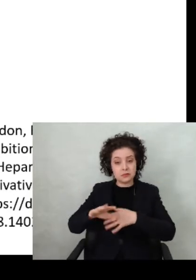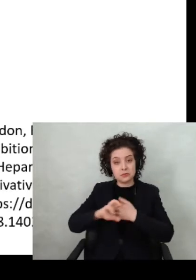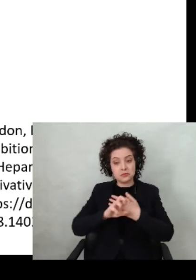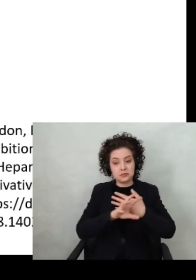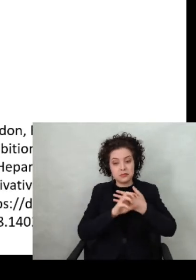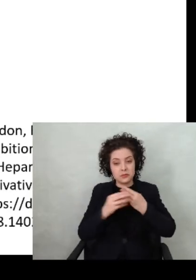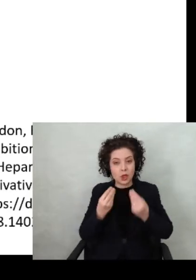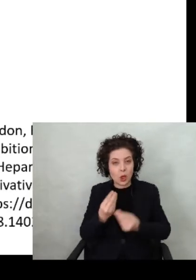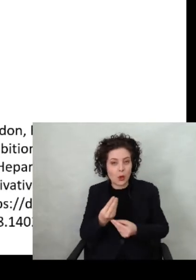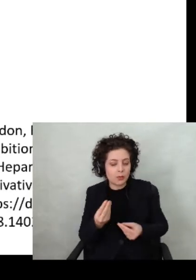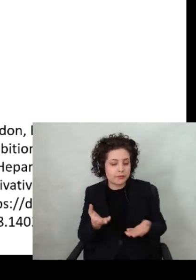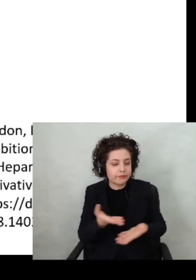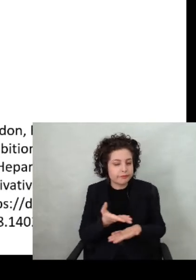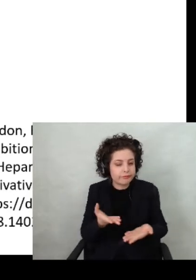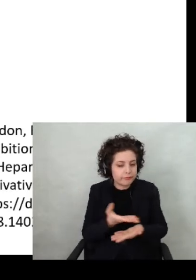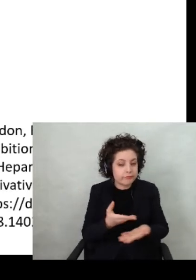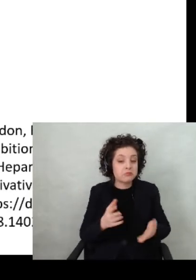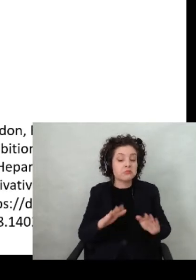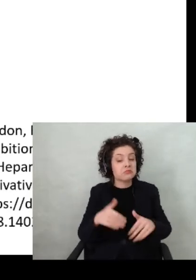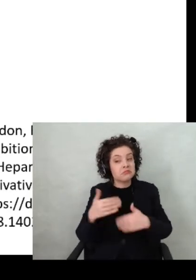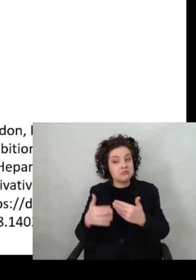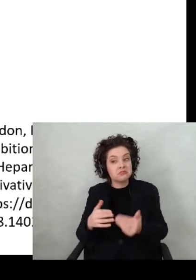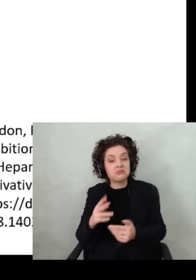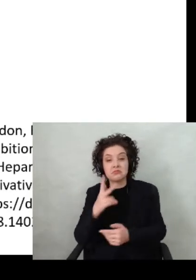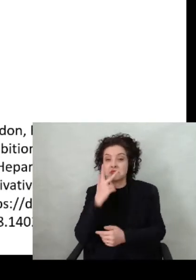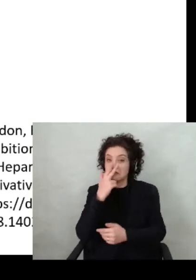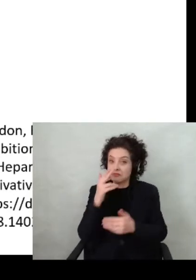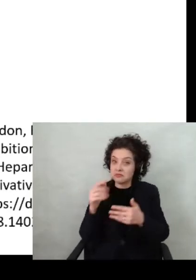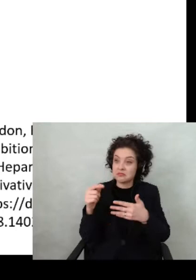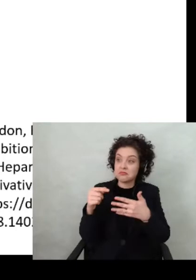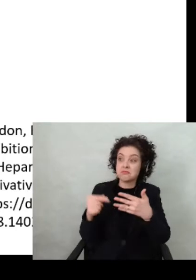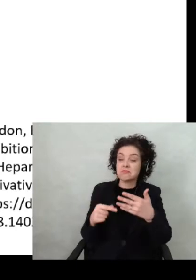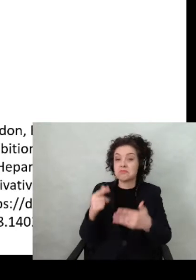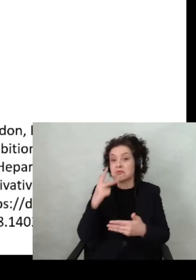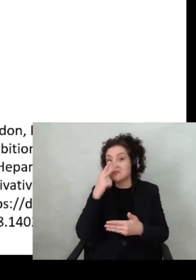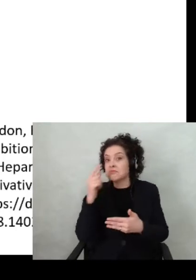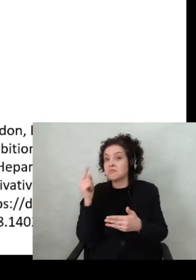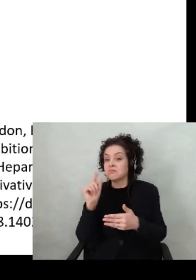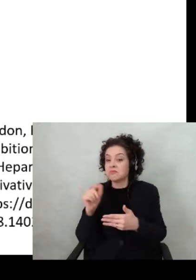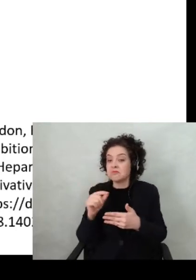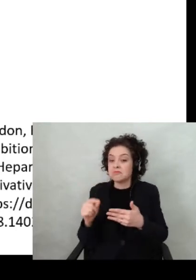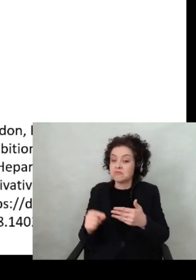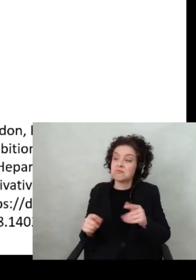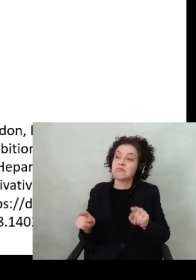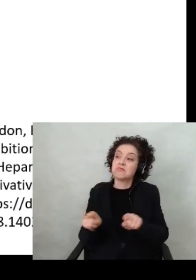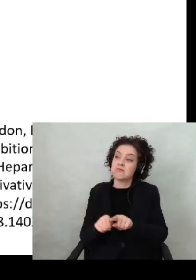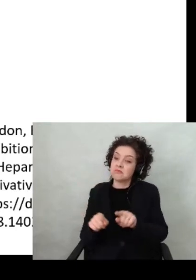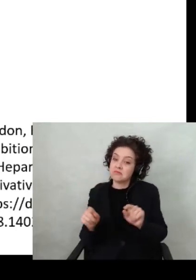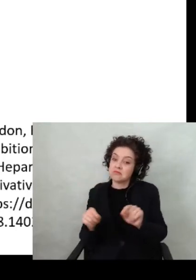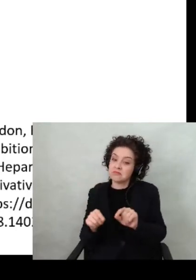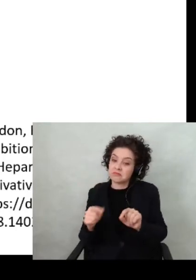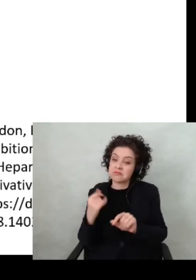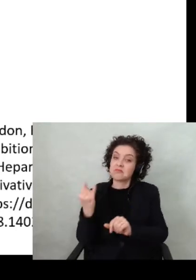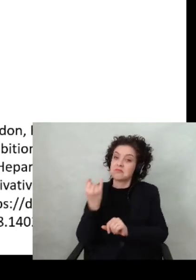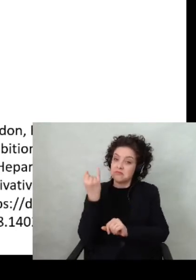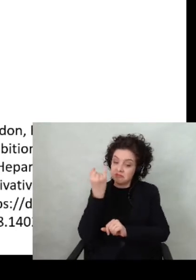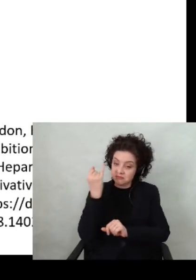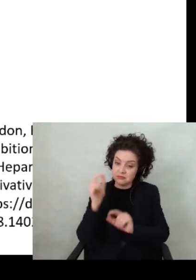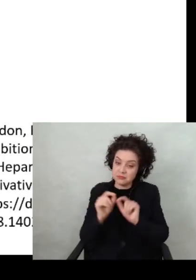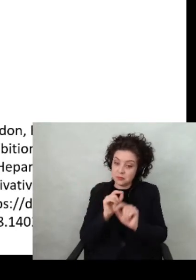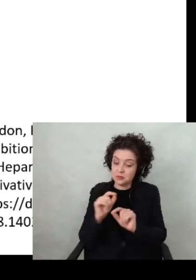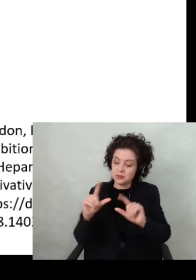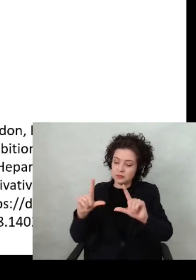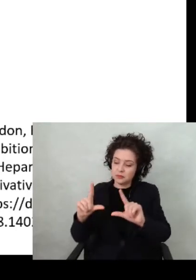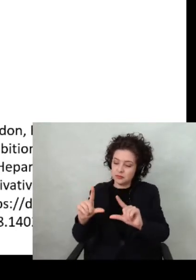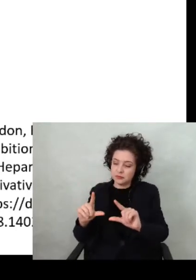exista a postulação da hipótese de que ela tivesse um papel também importante na diminuição da